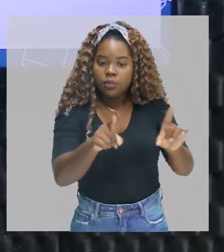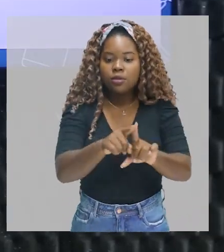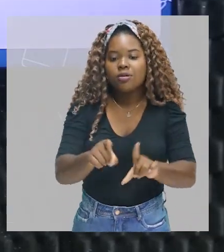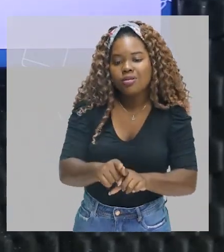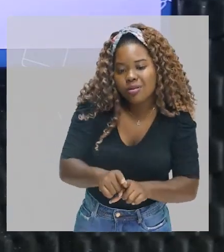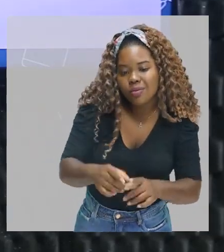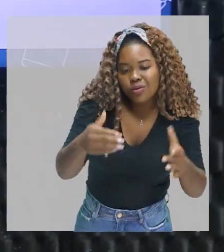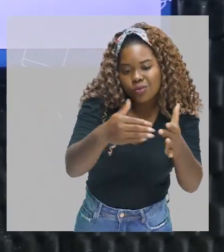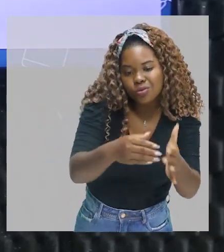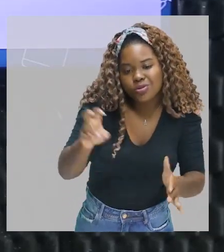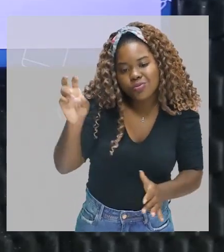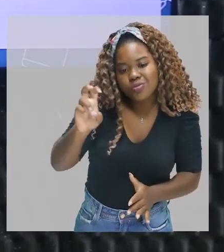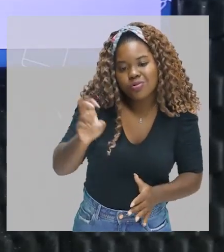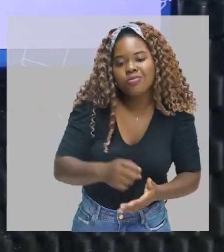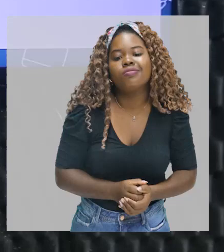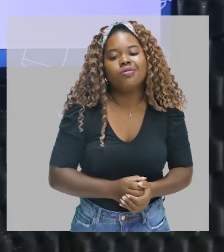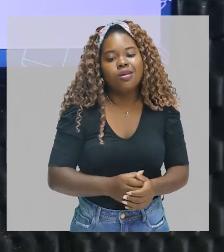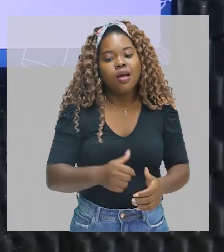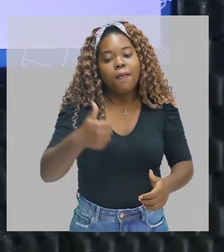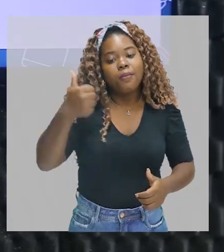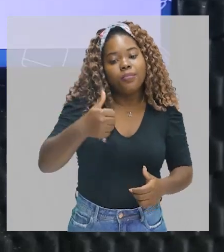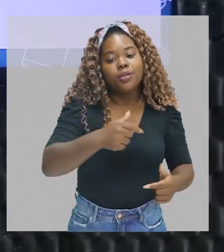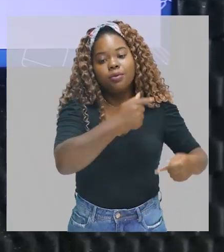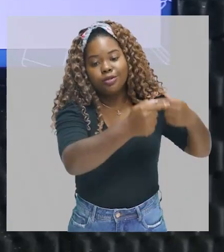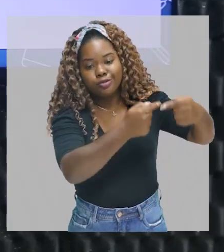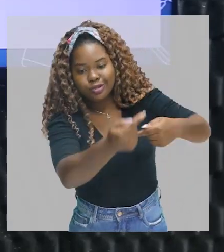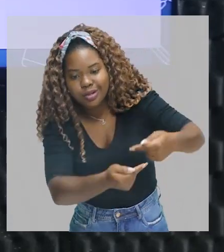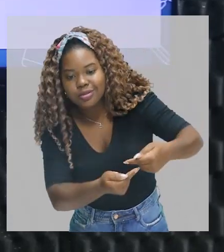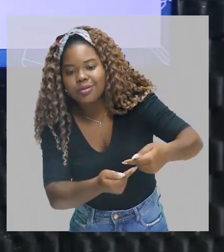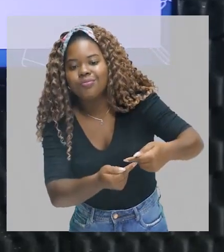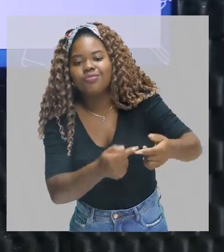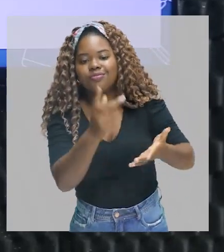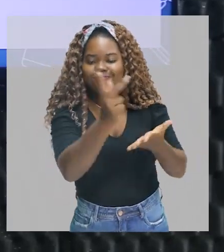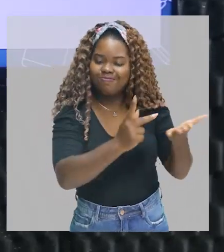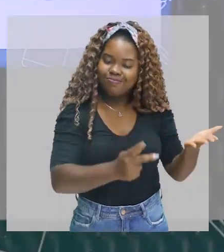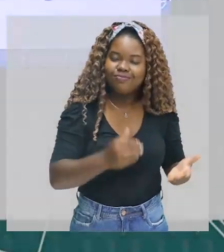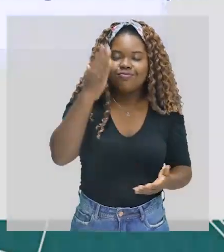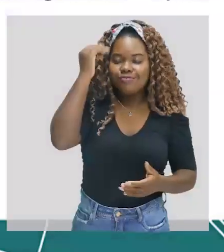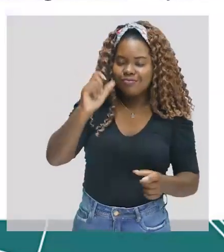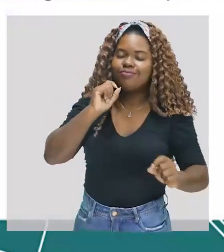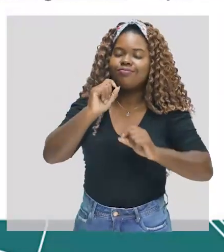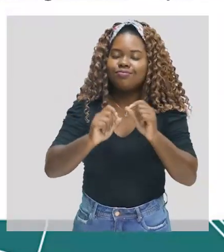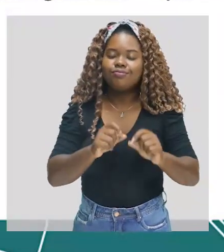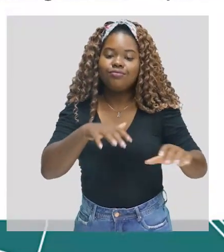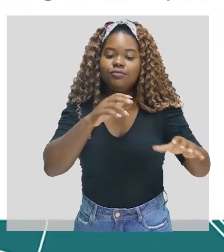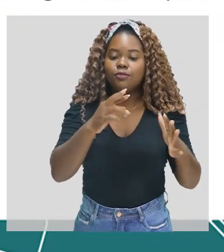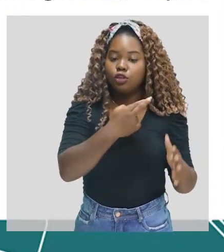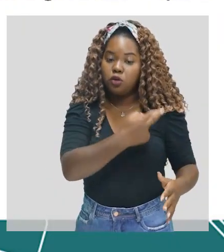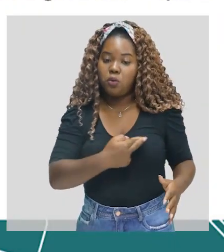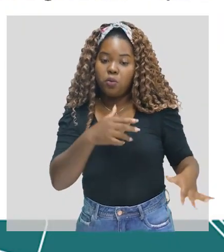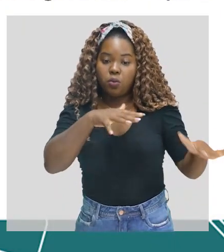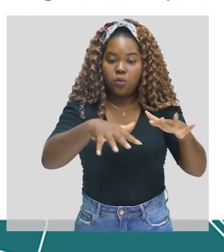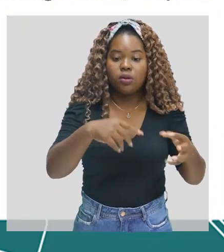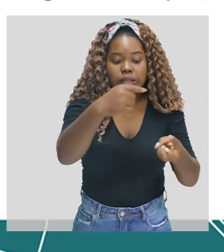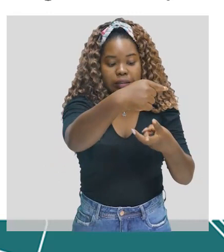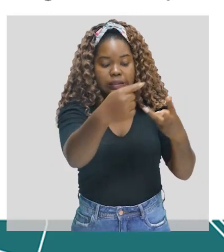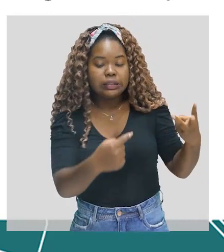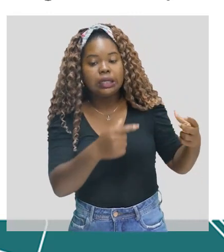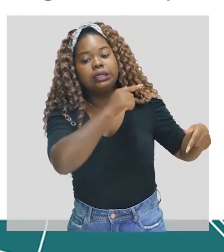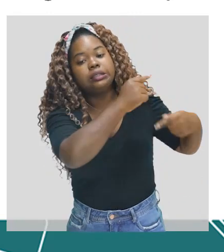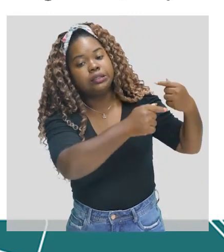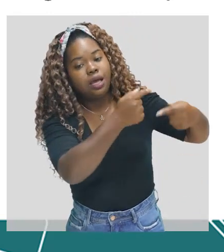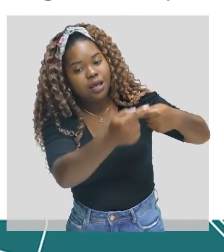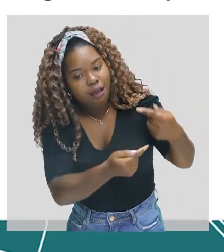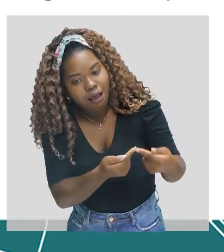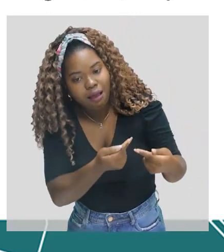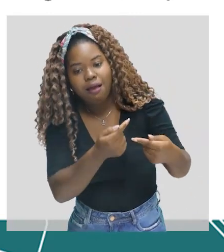a gente inicia aqui a primeira geração, né? Você já sabe que o romantismo é um movimento que se divide em três momentos